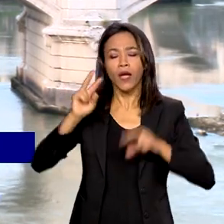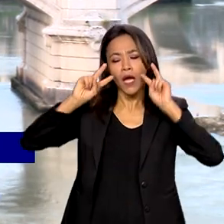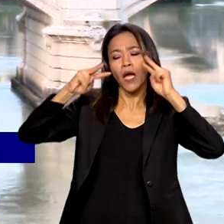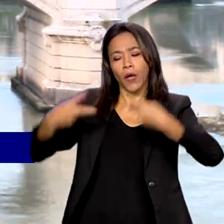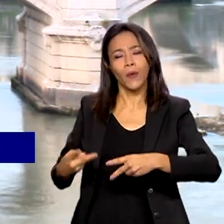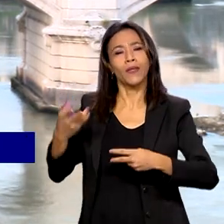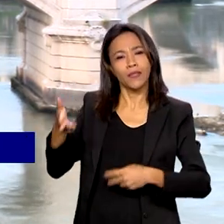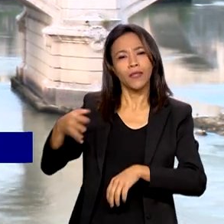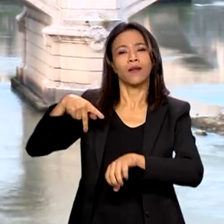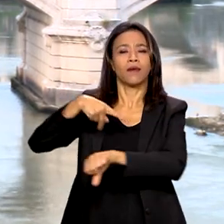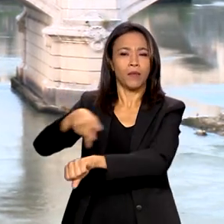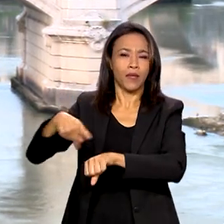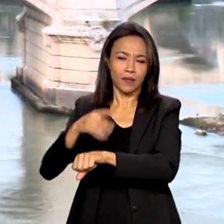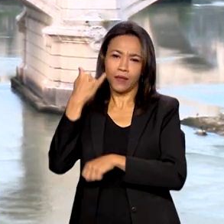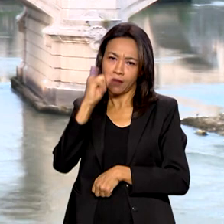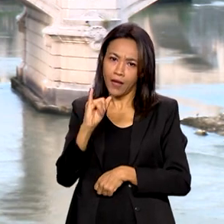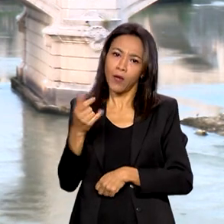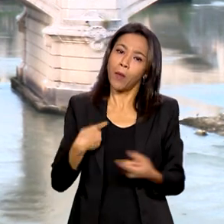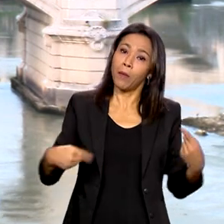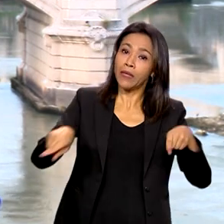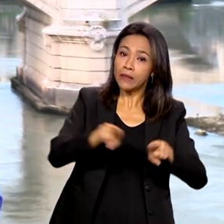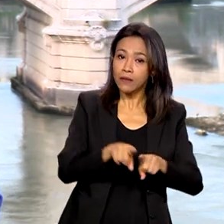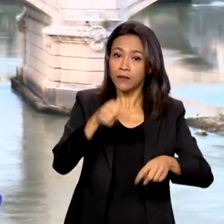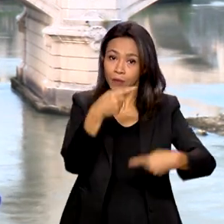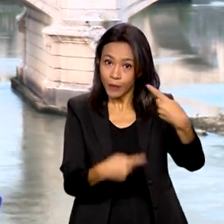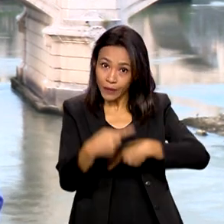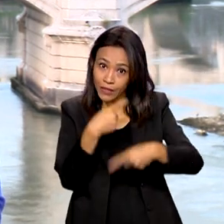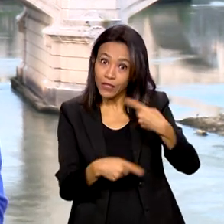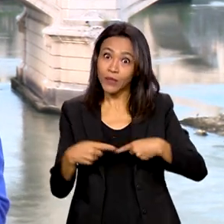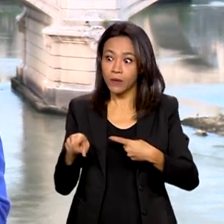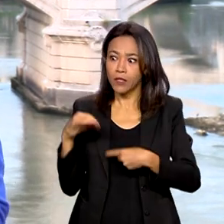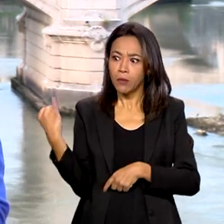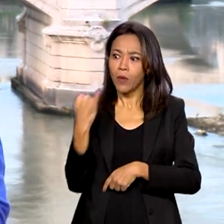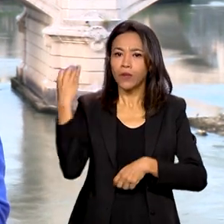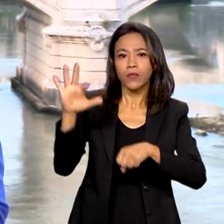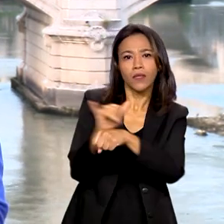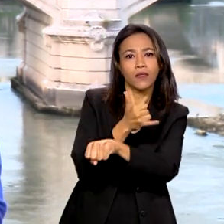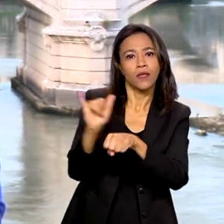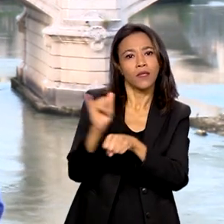Itália como parceiro político de importância estratégica para o Brasil.